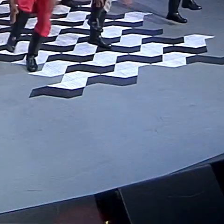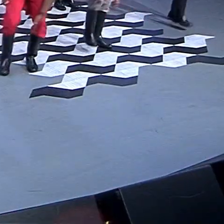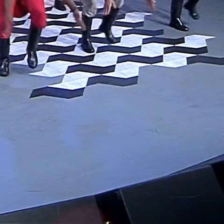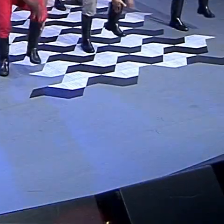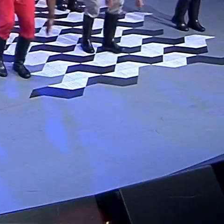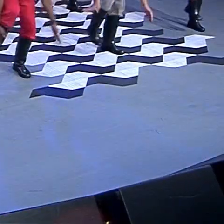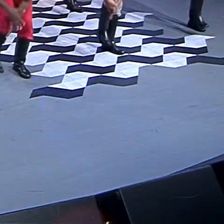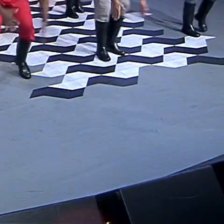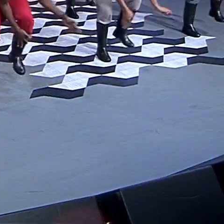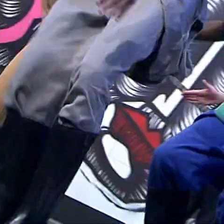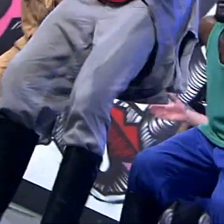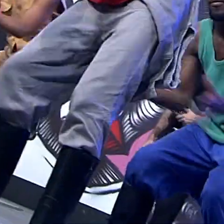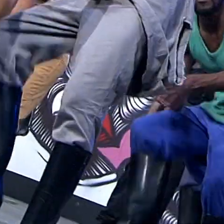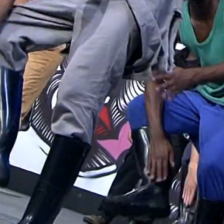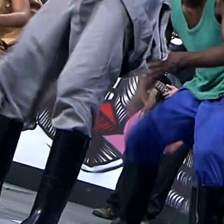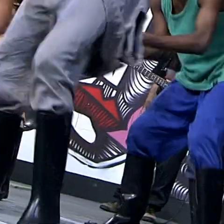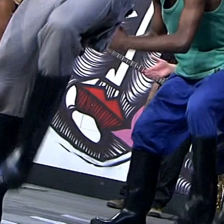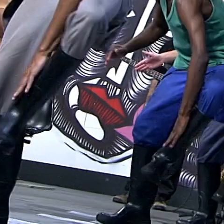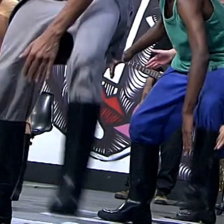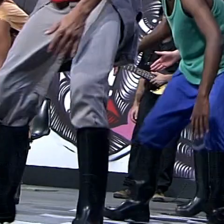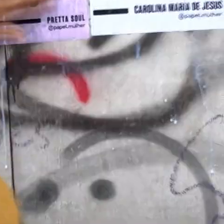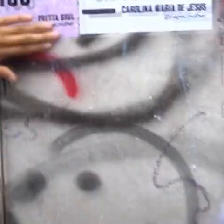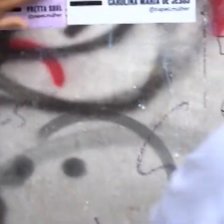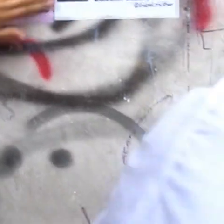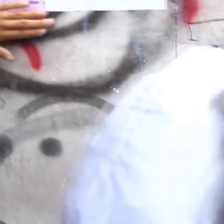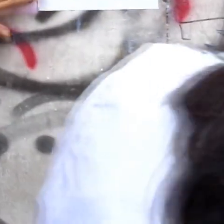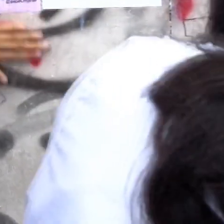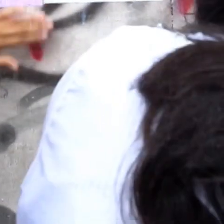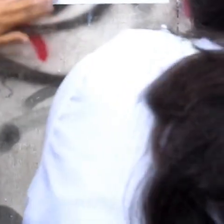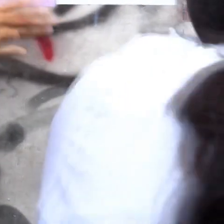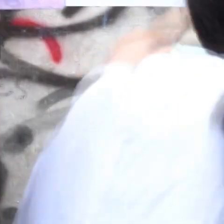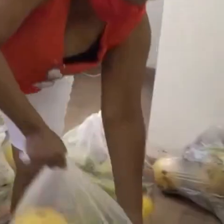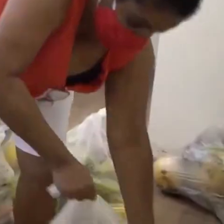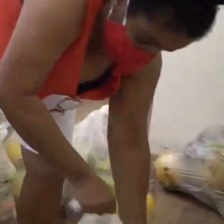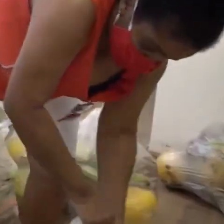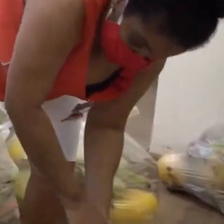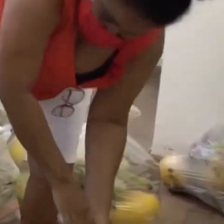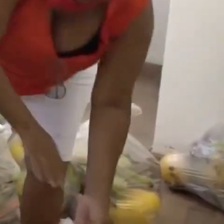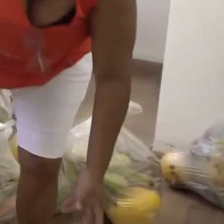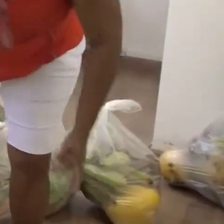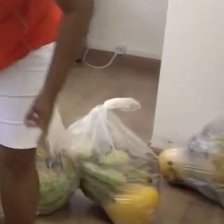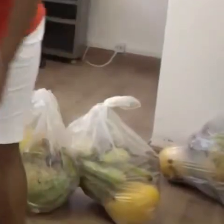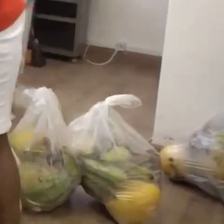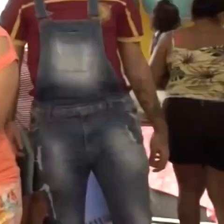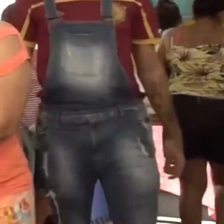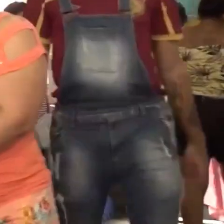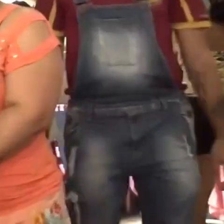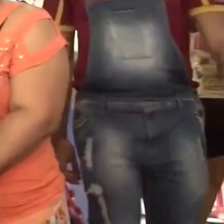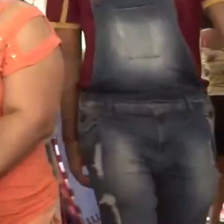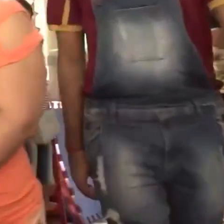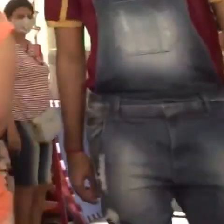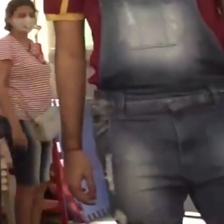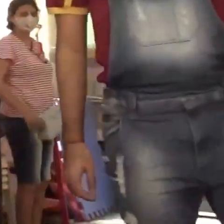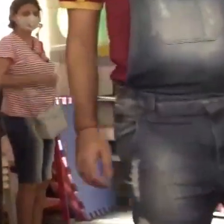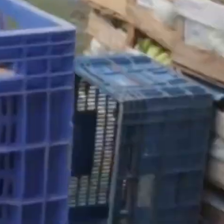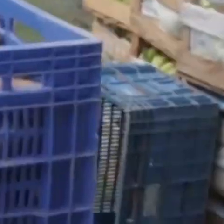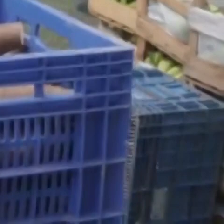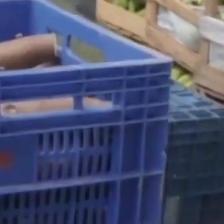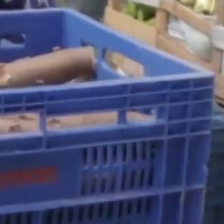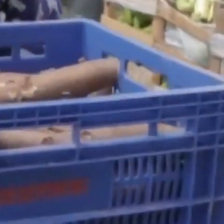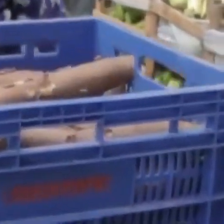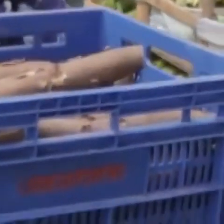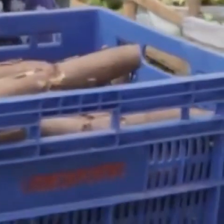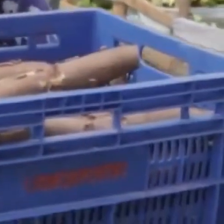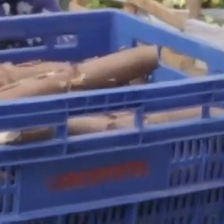pra todo o coração. Coletivo, o que movimenta uma nação. É coletivo, foco em toda essa